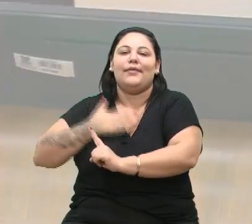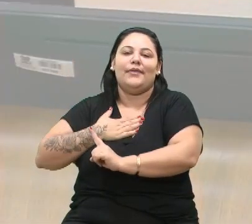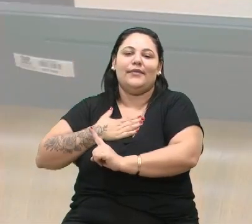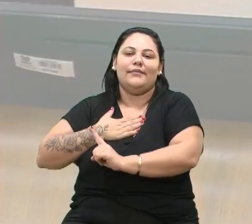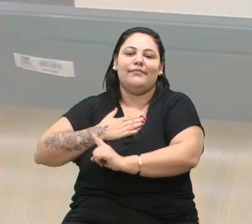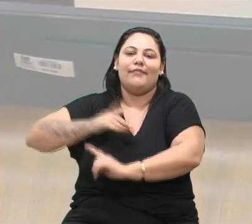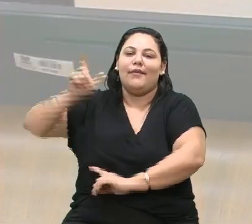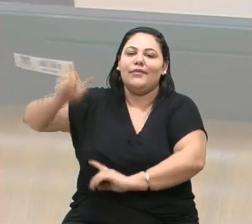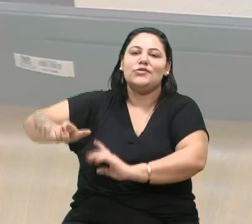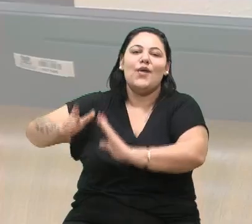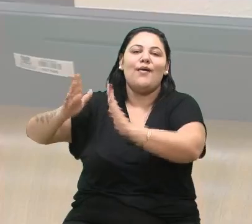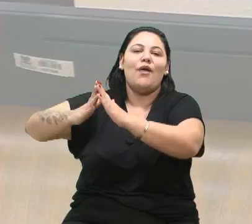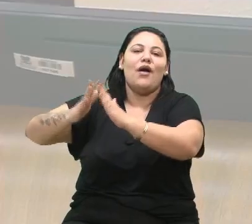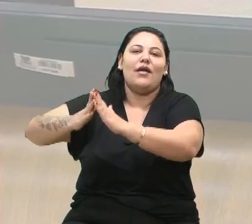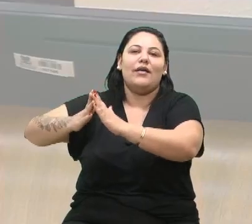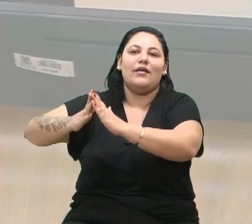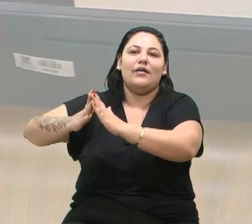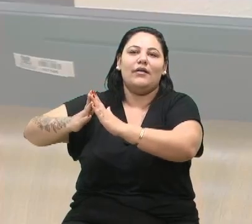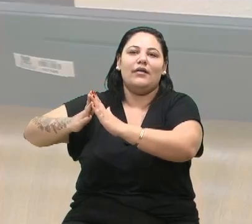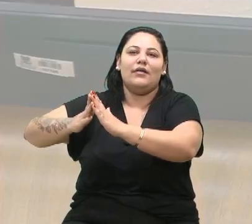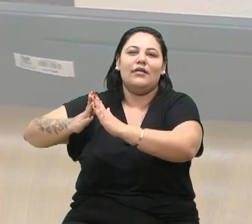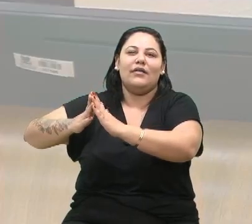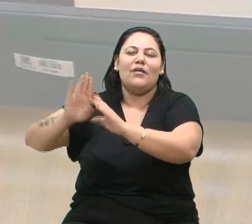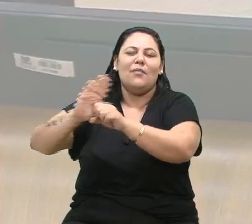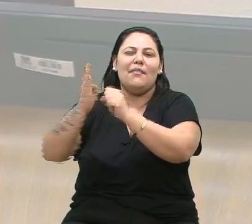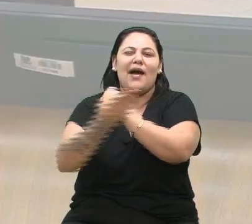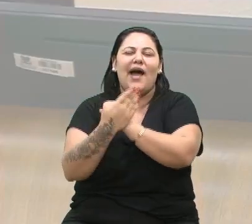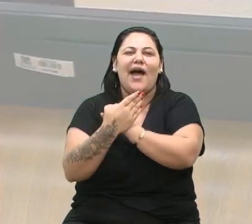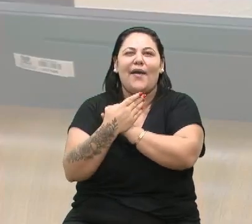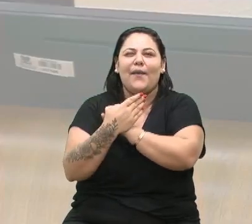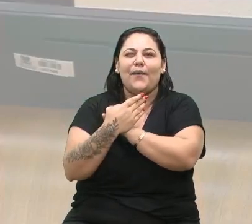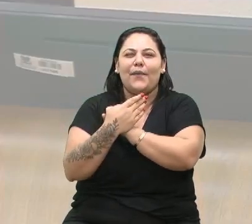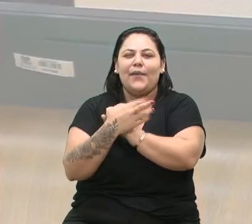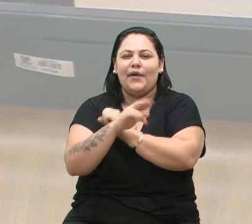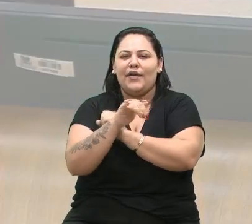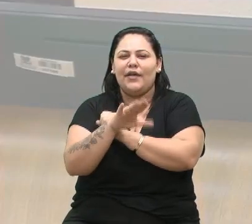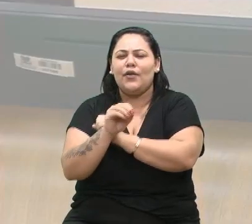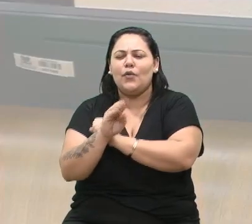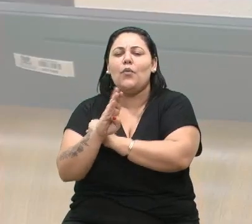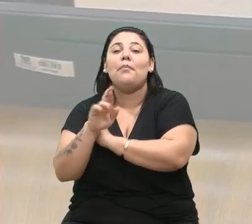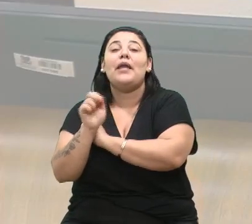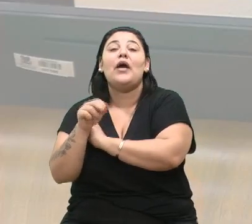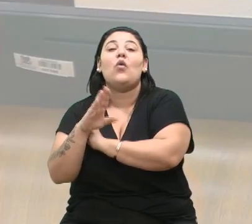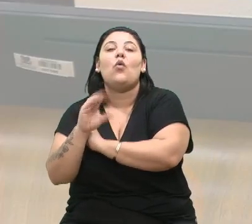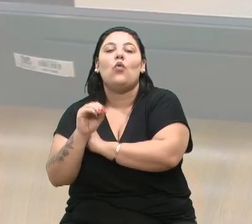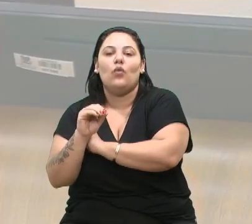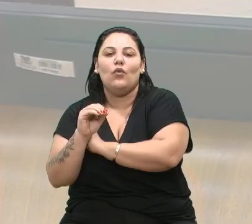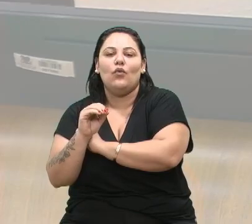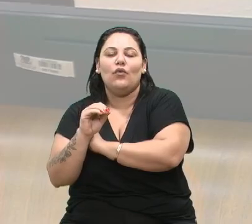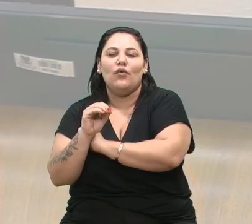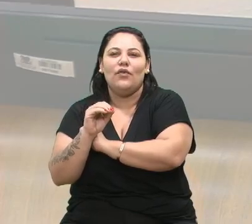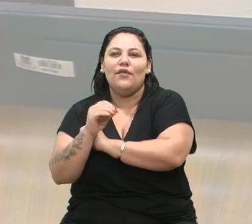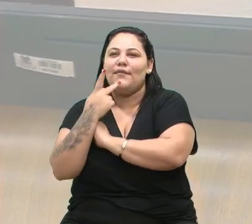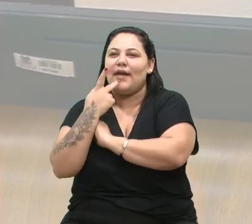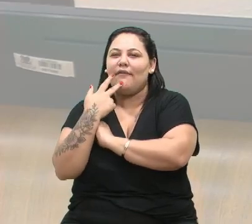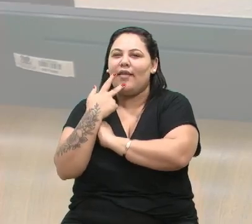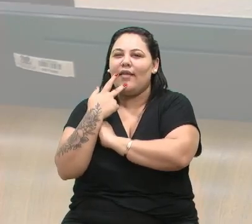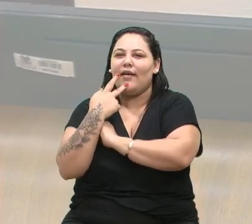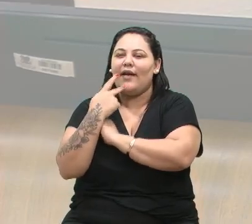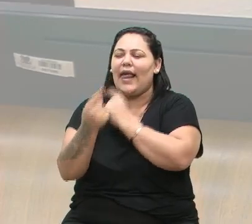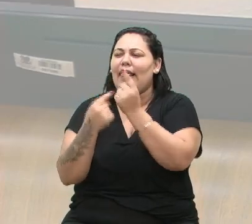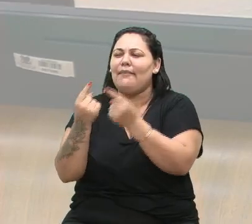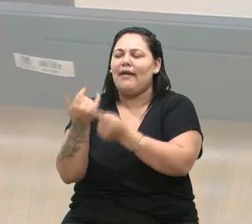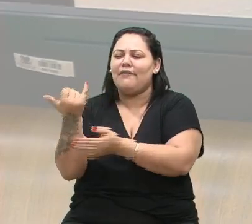mora no Rio Branco, bem no limite, mas enfim, no bairro Rio Branco, e aí dizia, né, olha, a gente teve